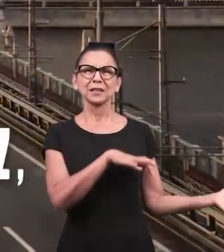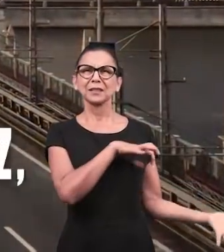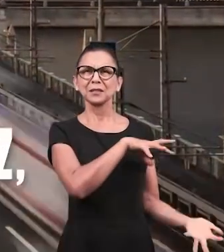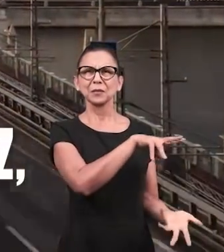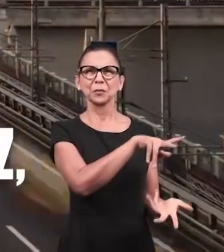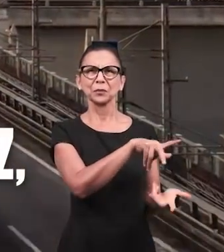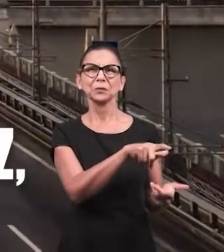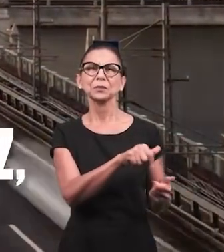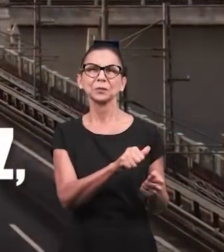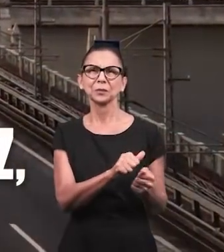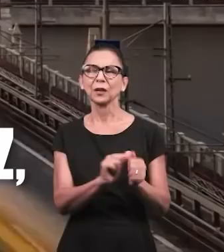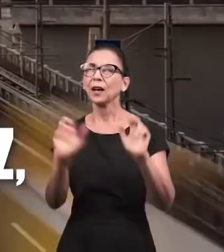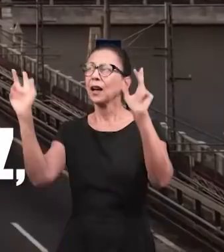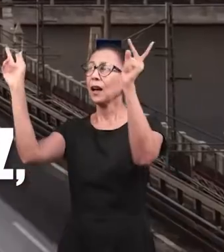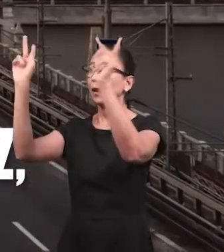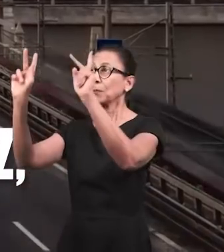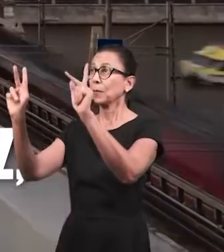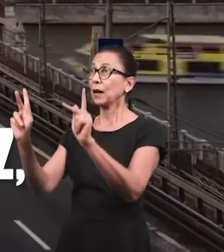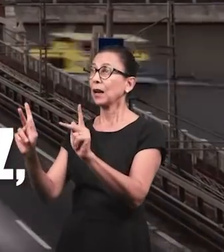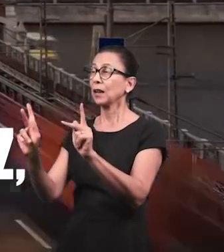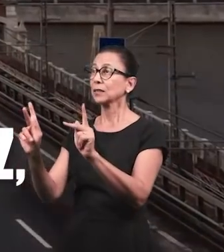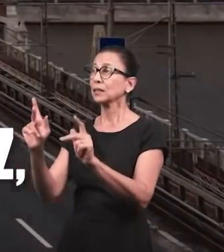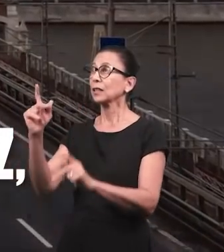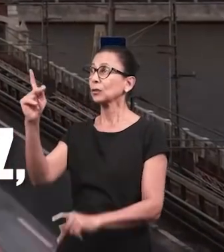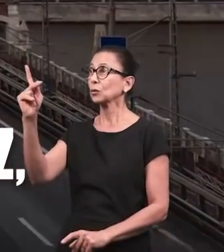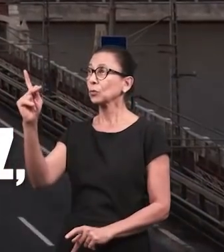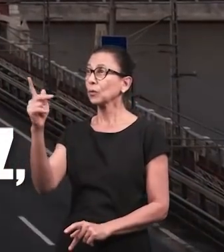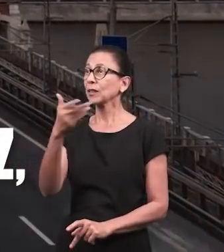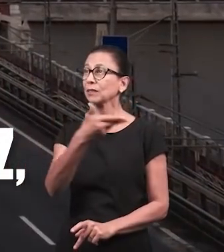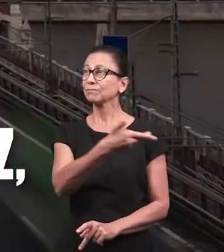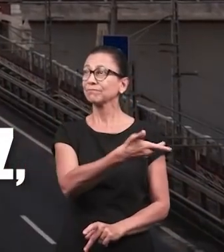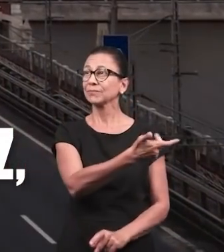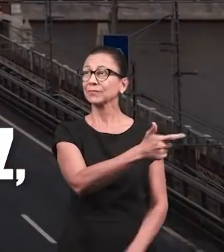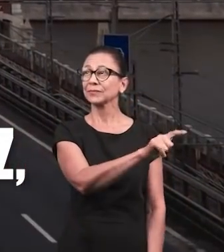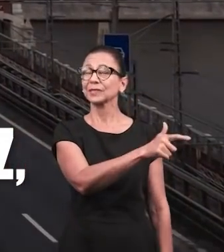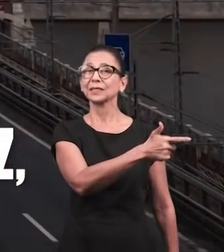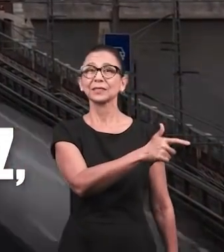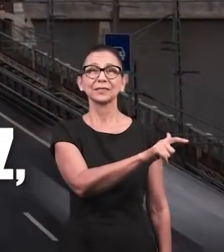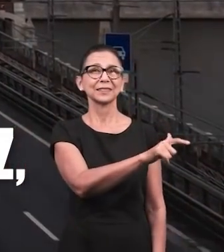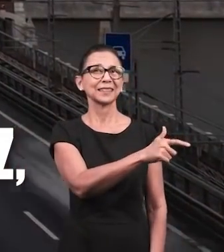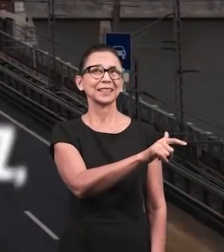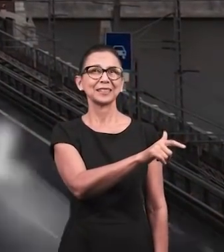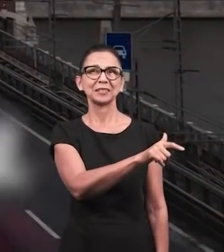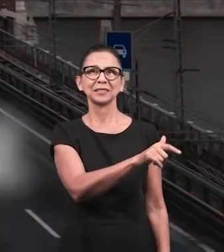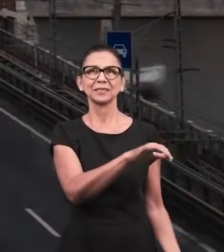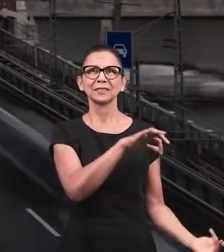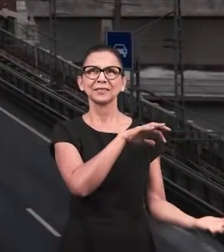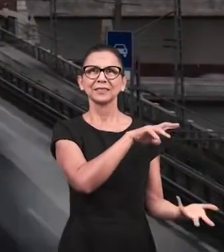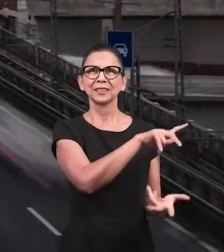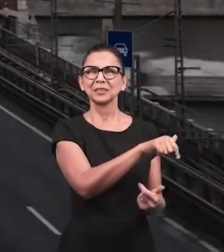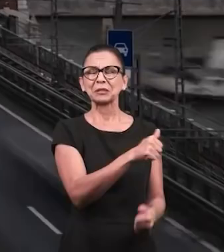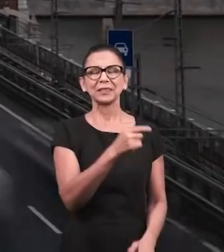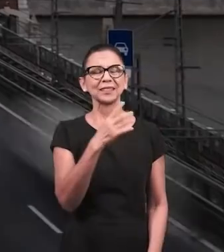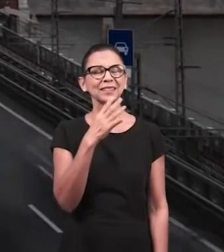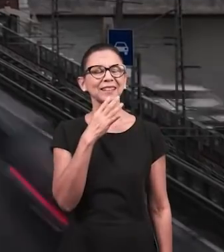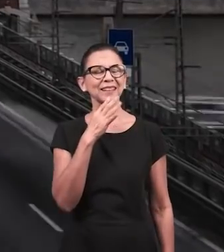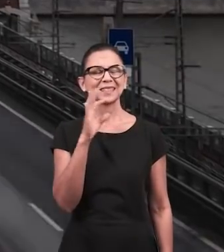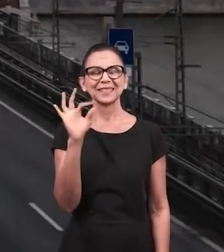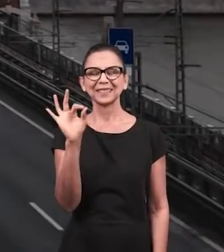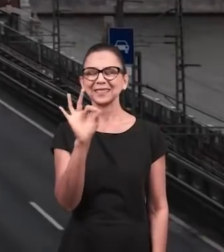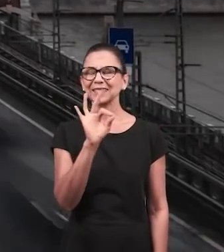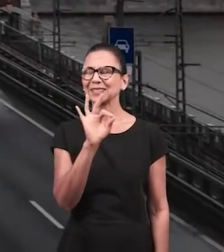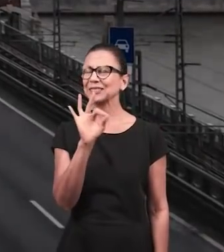Este mundo não tem a sua paz. Este